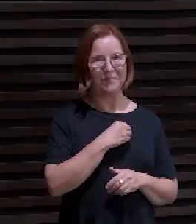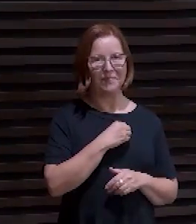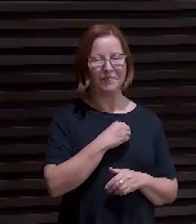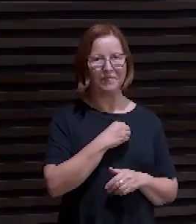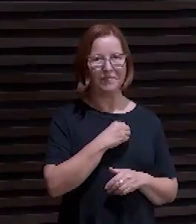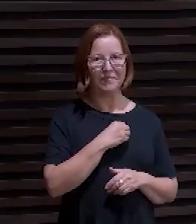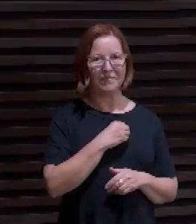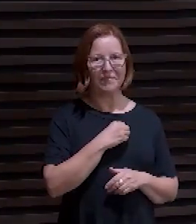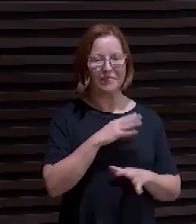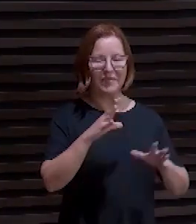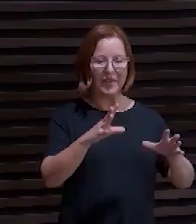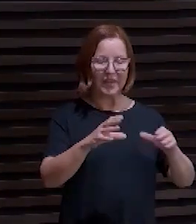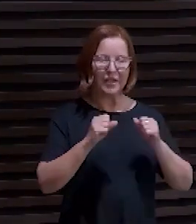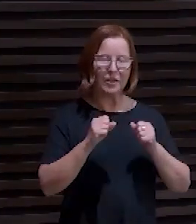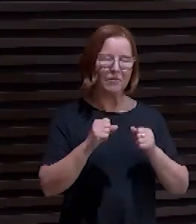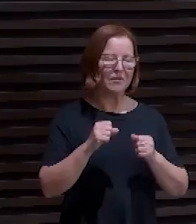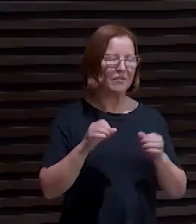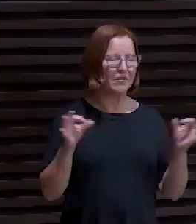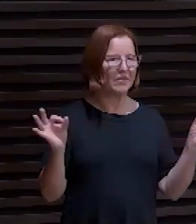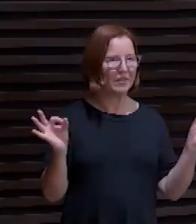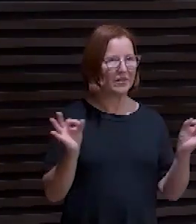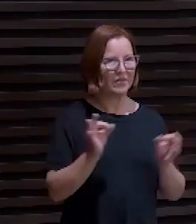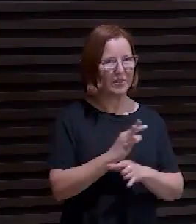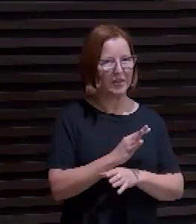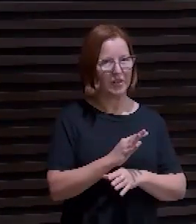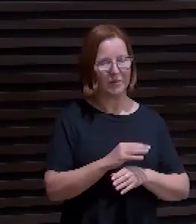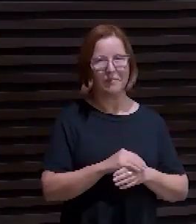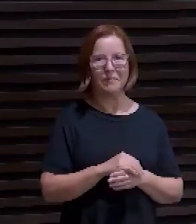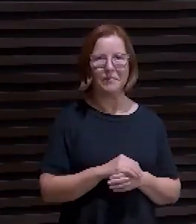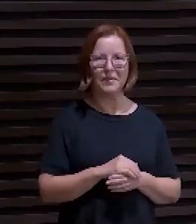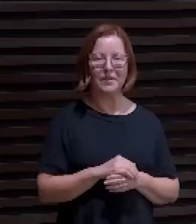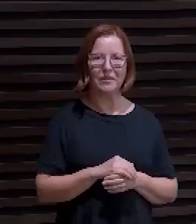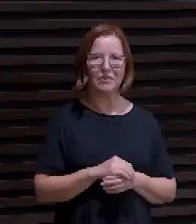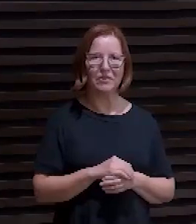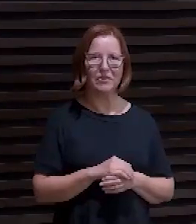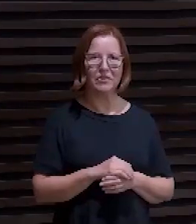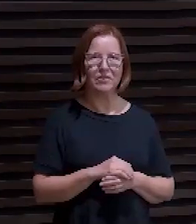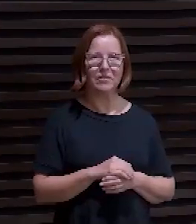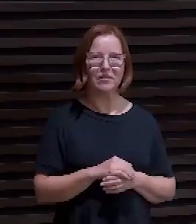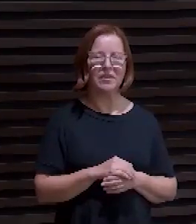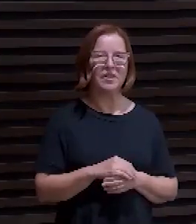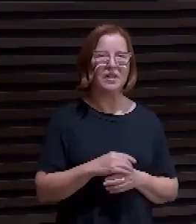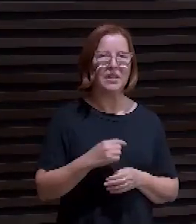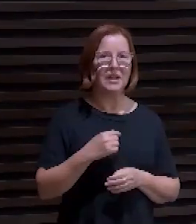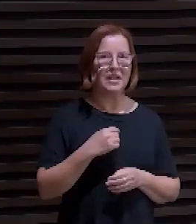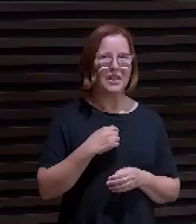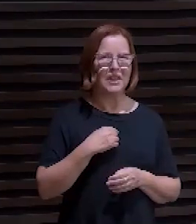tomando totalmente o que eu sou de mais feio